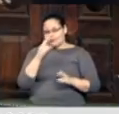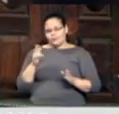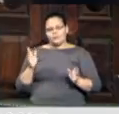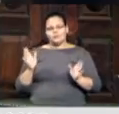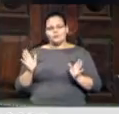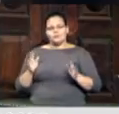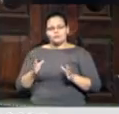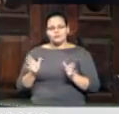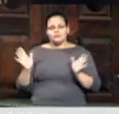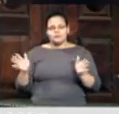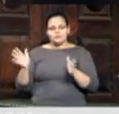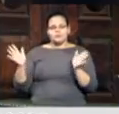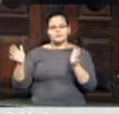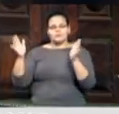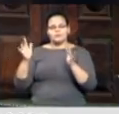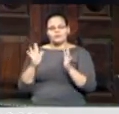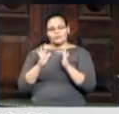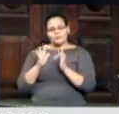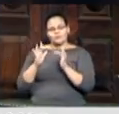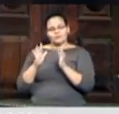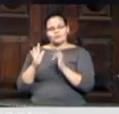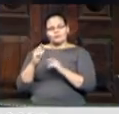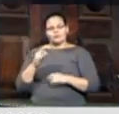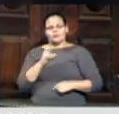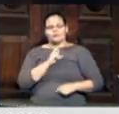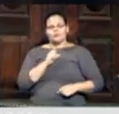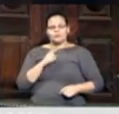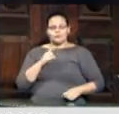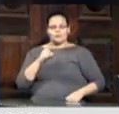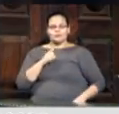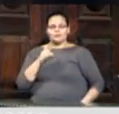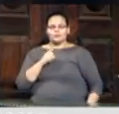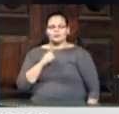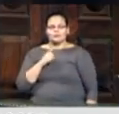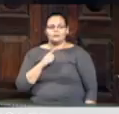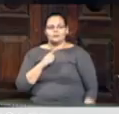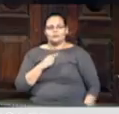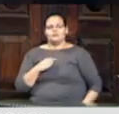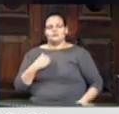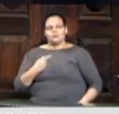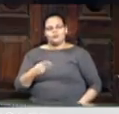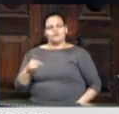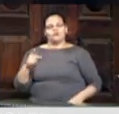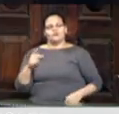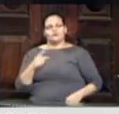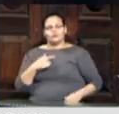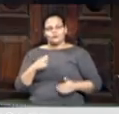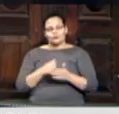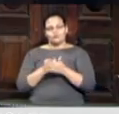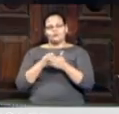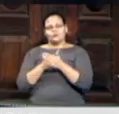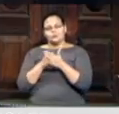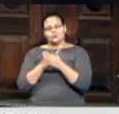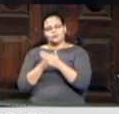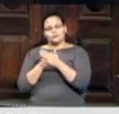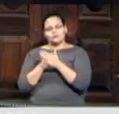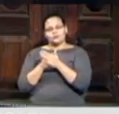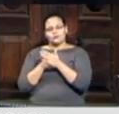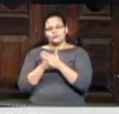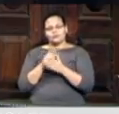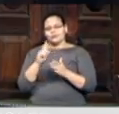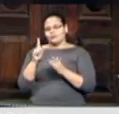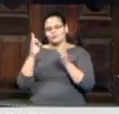Enamorado estava, deslumbrado permaneço, no compasso de nossas pulsações.